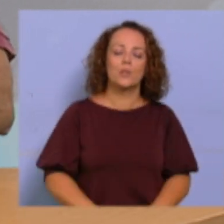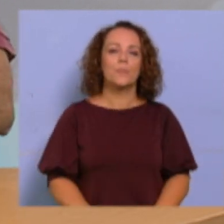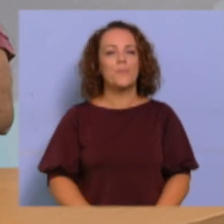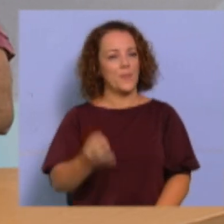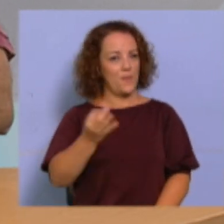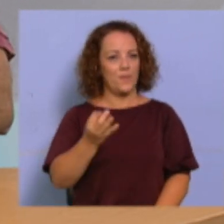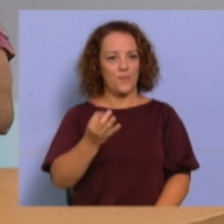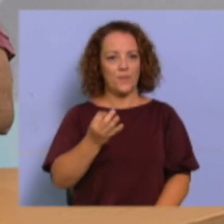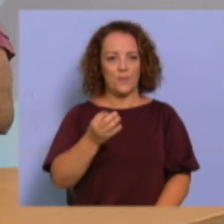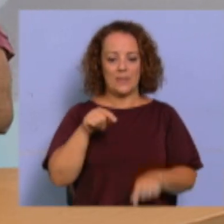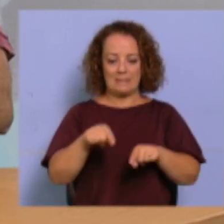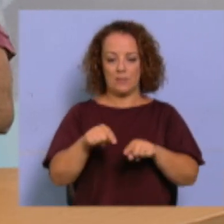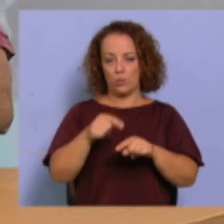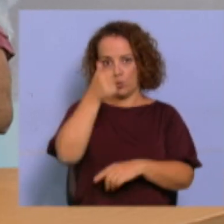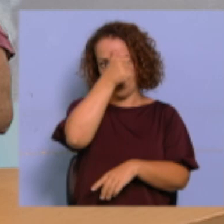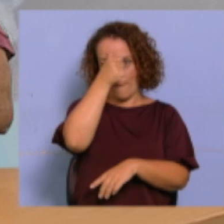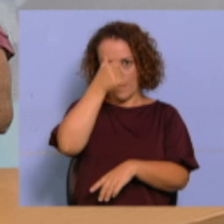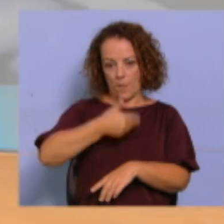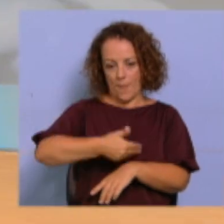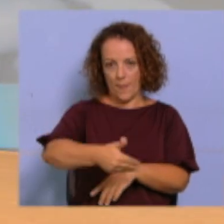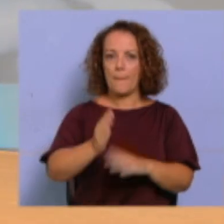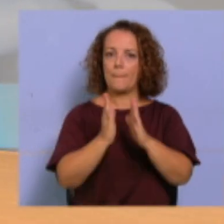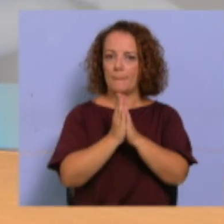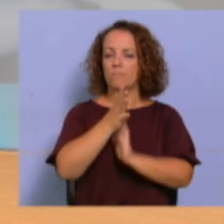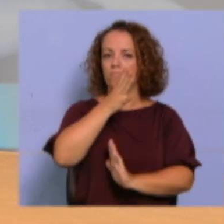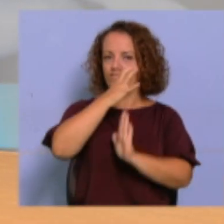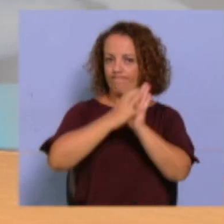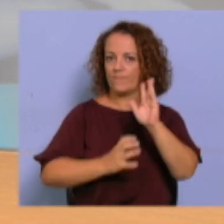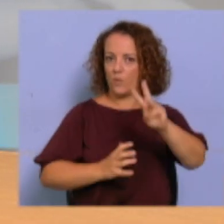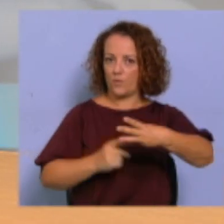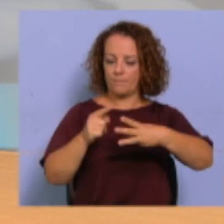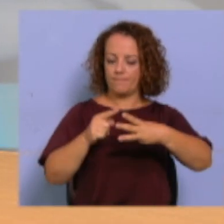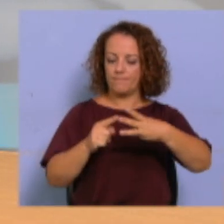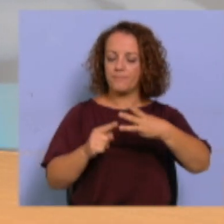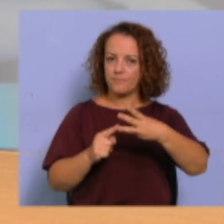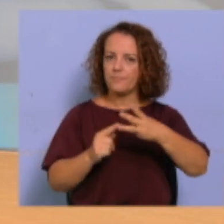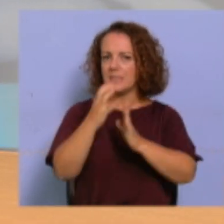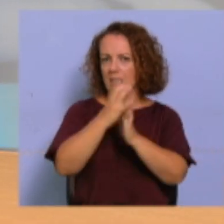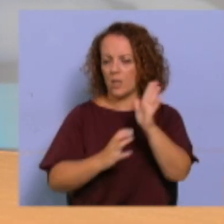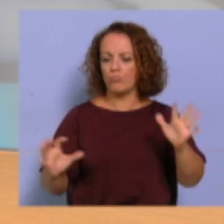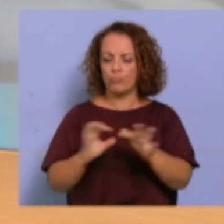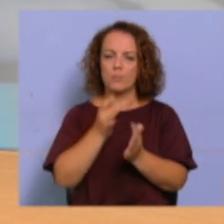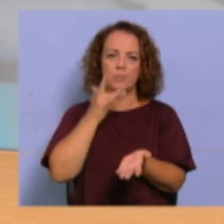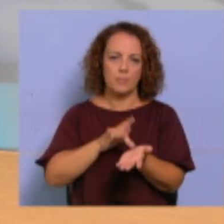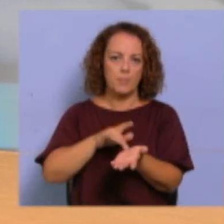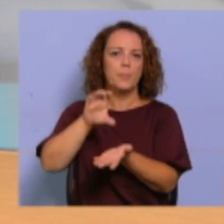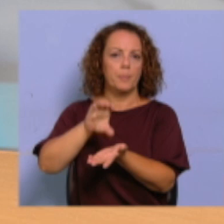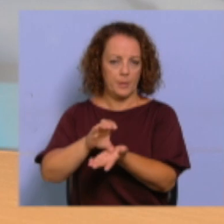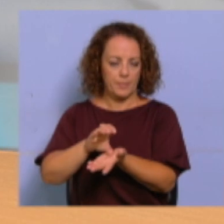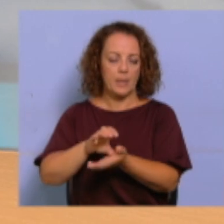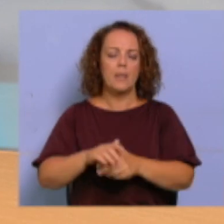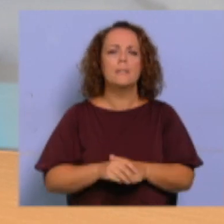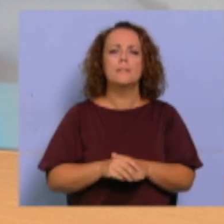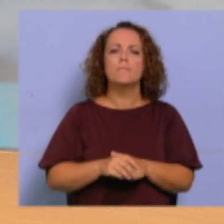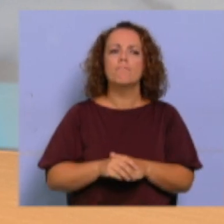Este domingo, nas Eucaristias, há novamente 3 mensagens a partir dos 3 textos da Bíblia. Pois há. Algum